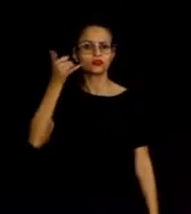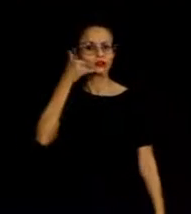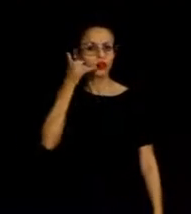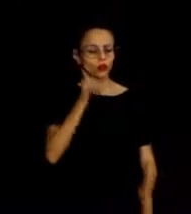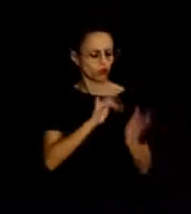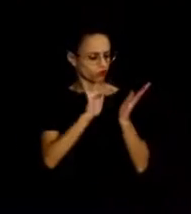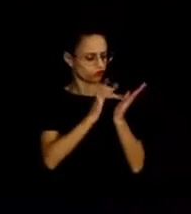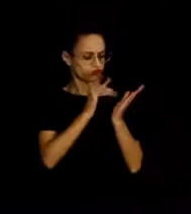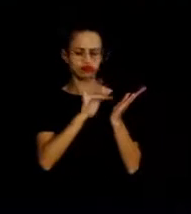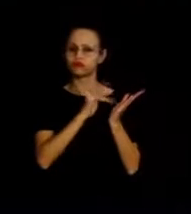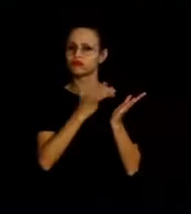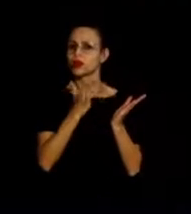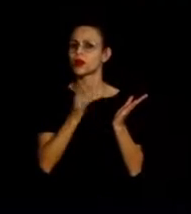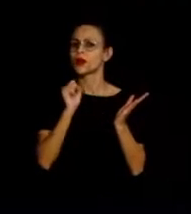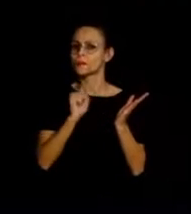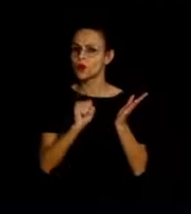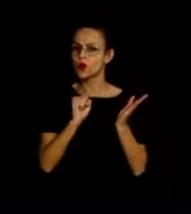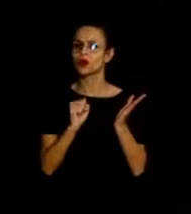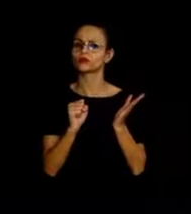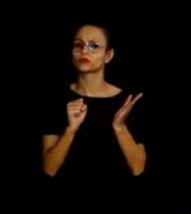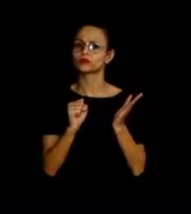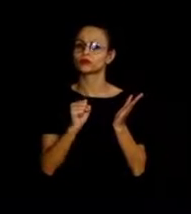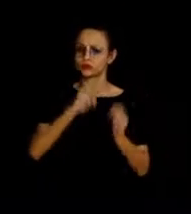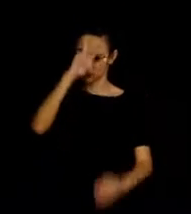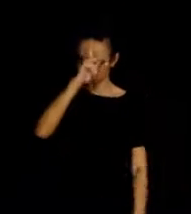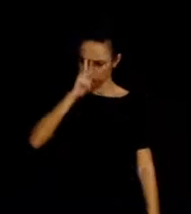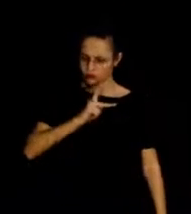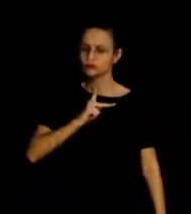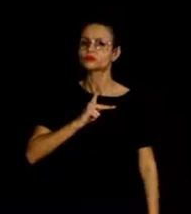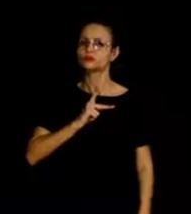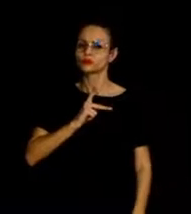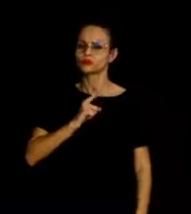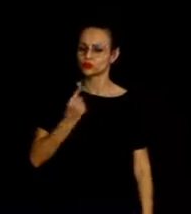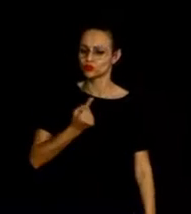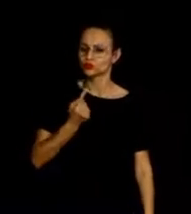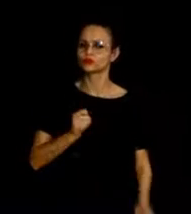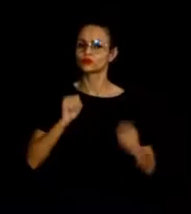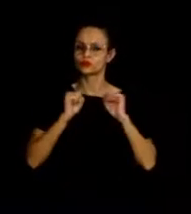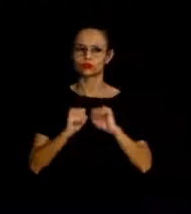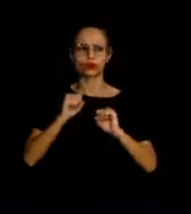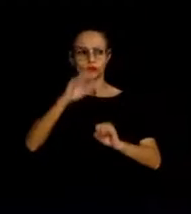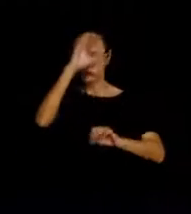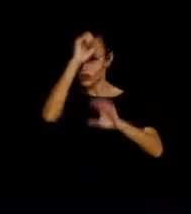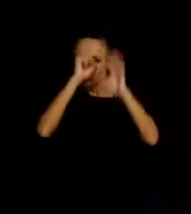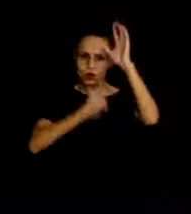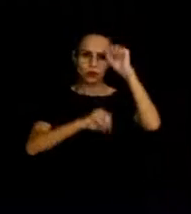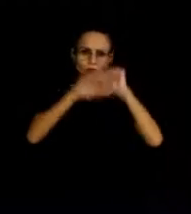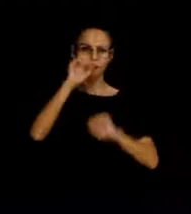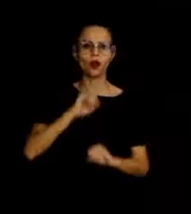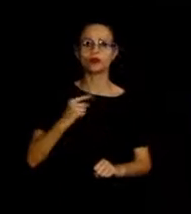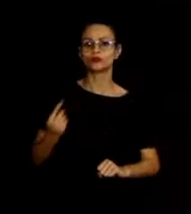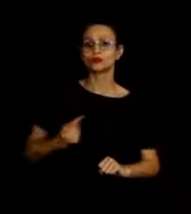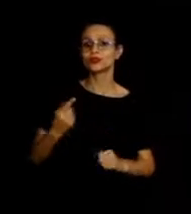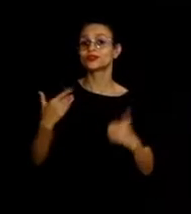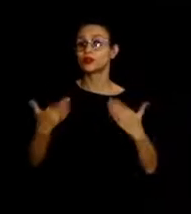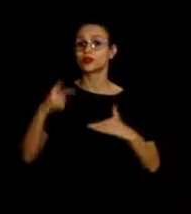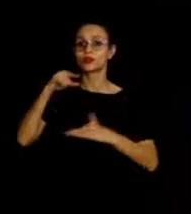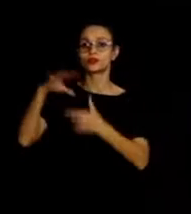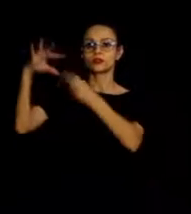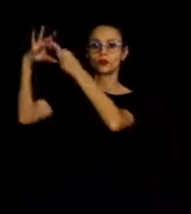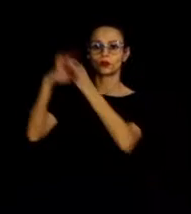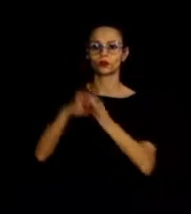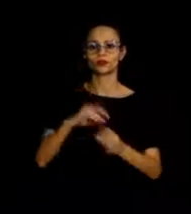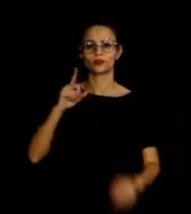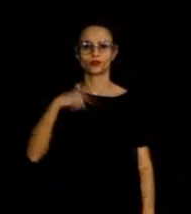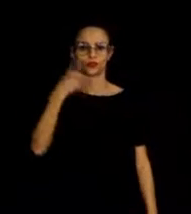celular você é pode e deve ser autônomo autônomo você pode aprender sozinho então Nesse contexto